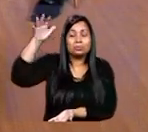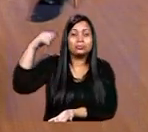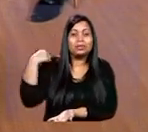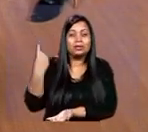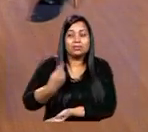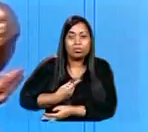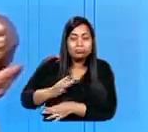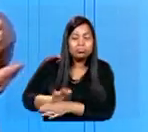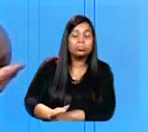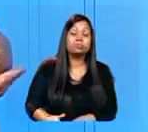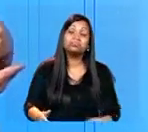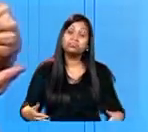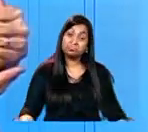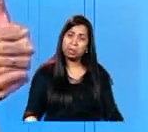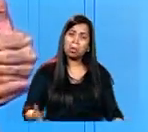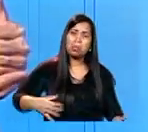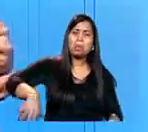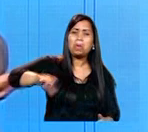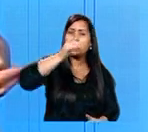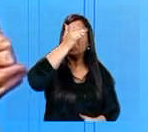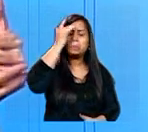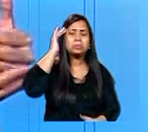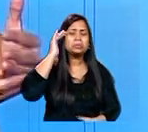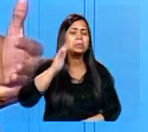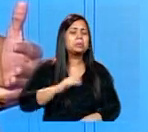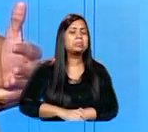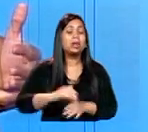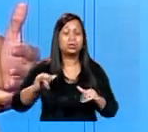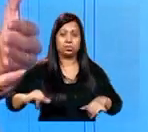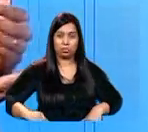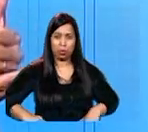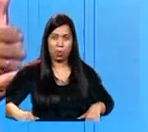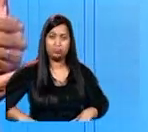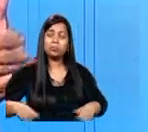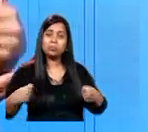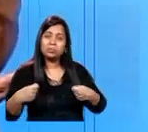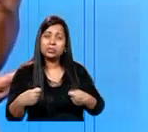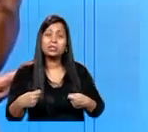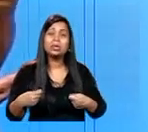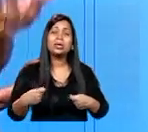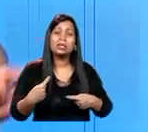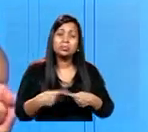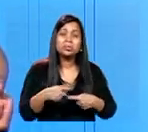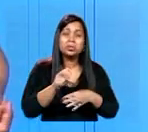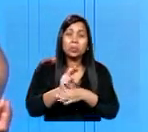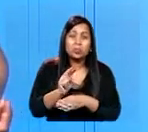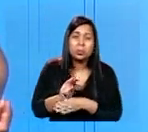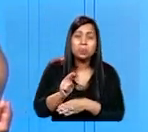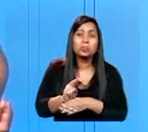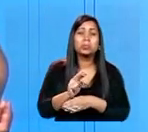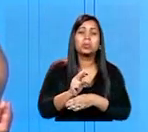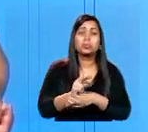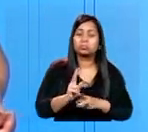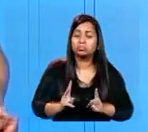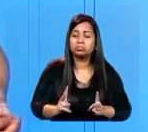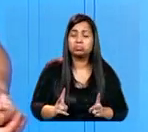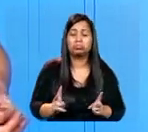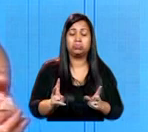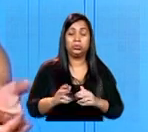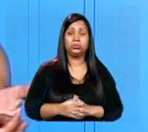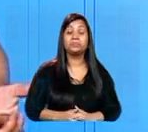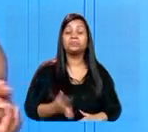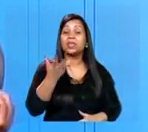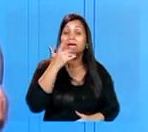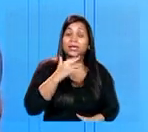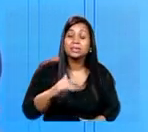atende. Geralmente essa população é a mais crônica que fica, porque ele depende de cuidados prolongados por muito tempo, né? E